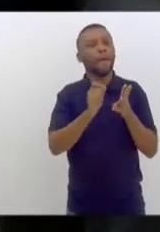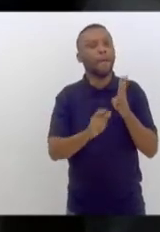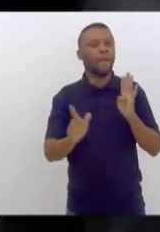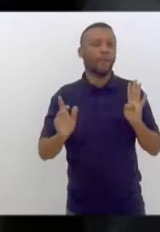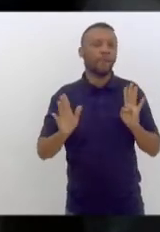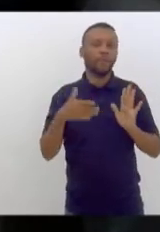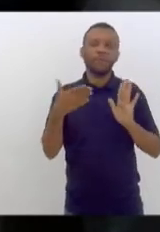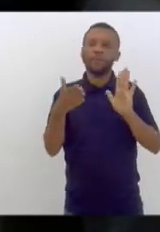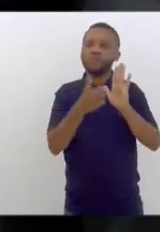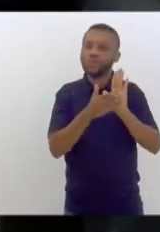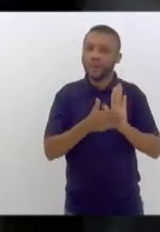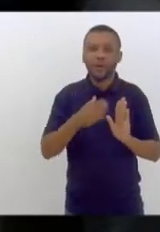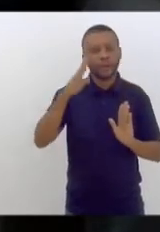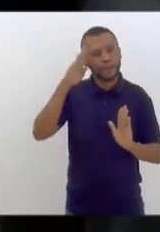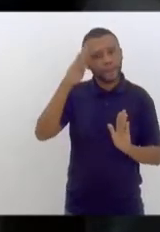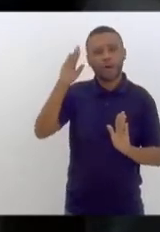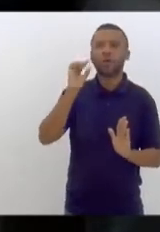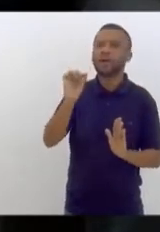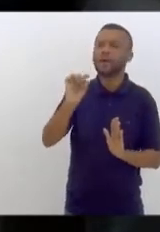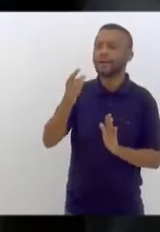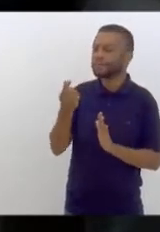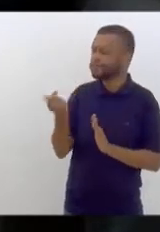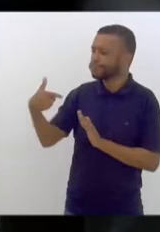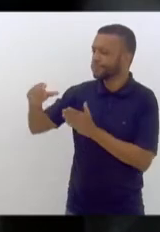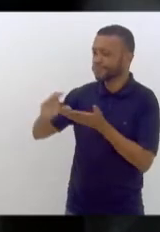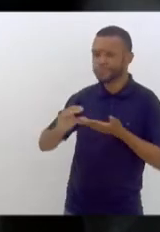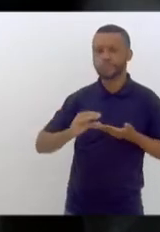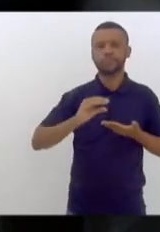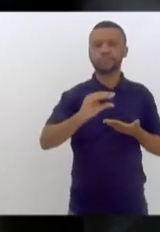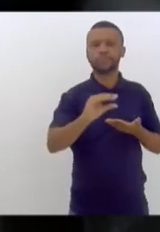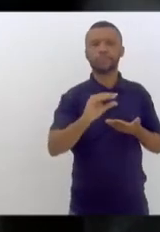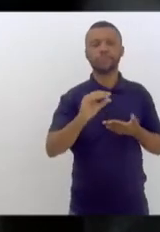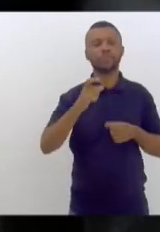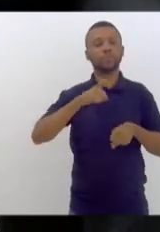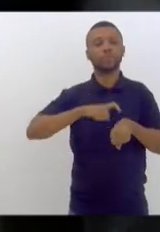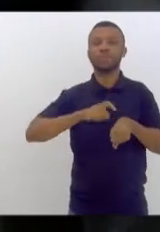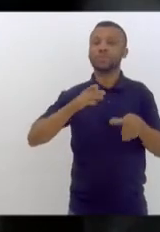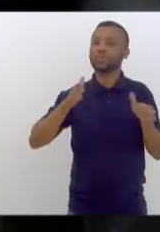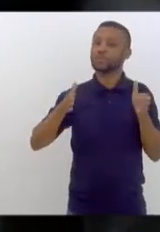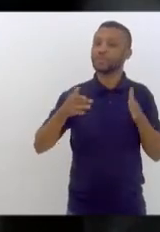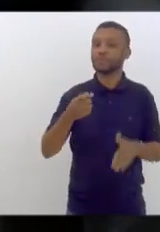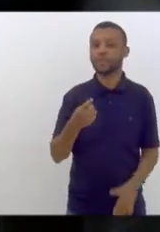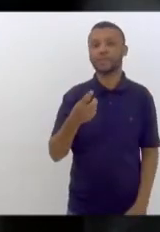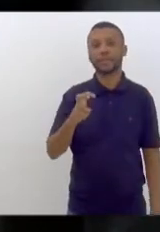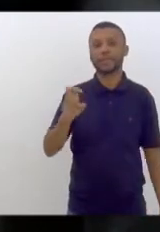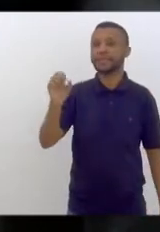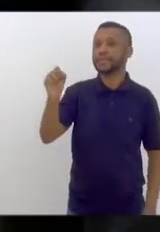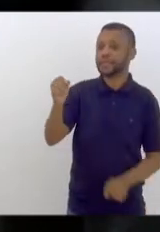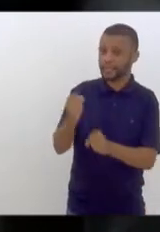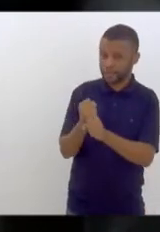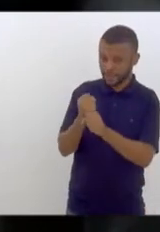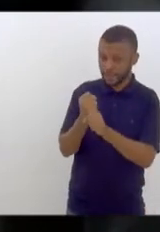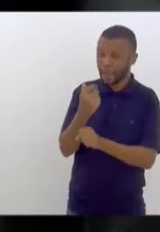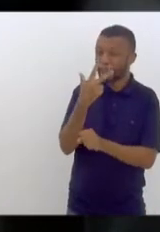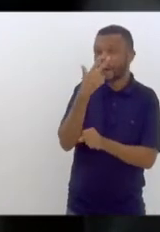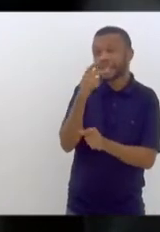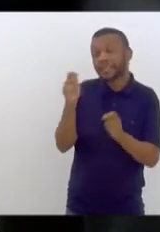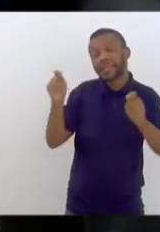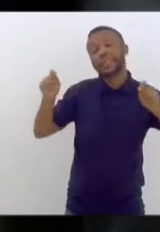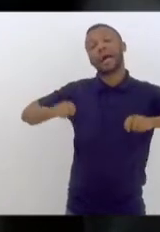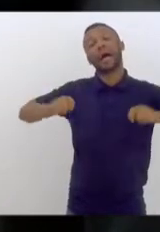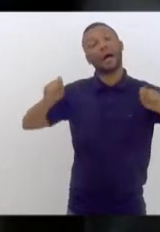fazer esse pagamento em 15 anos, que parece bem